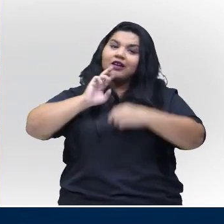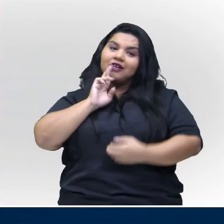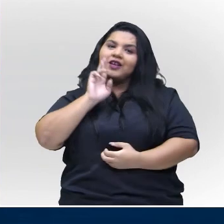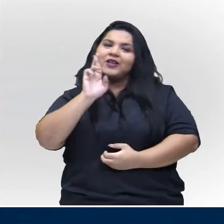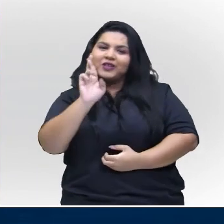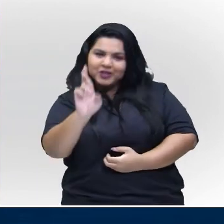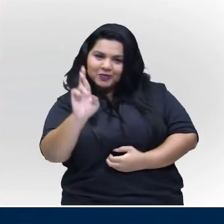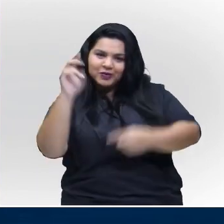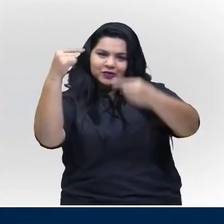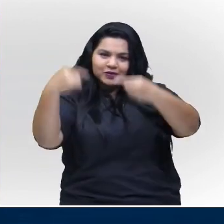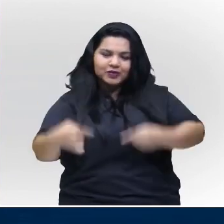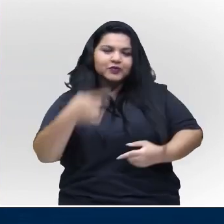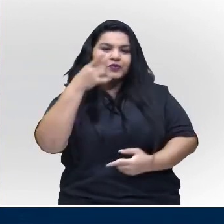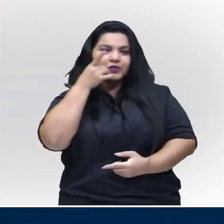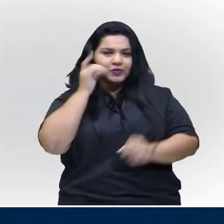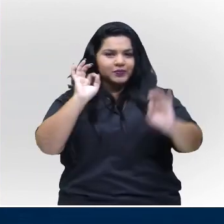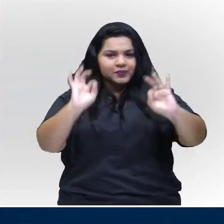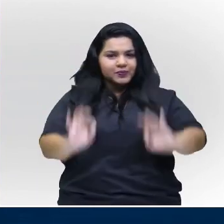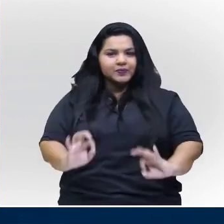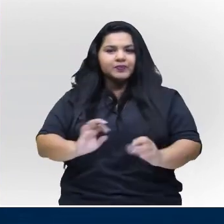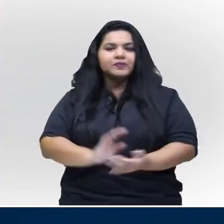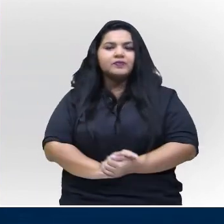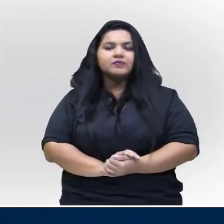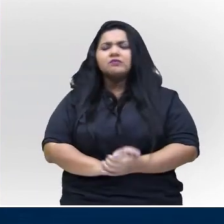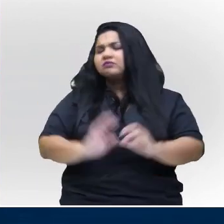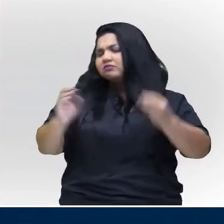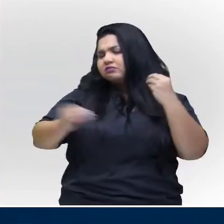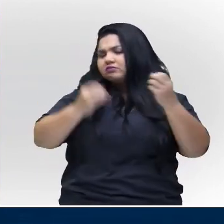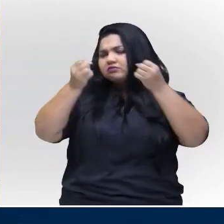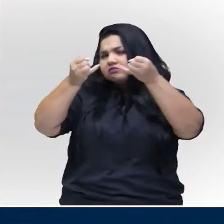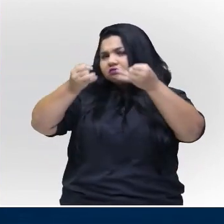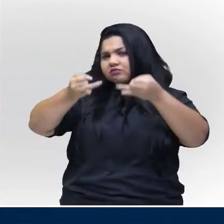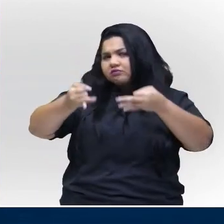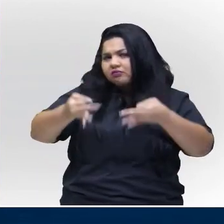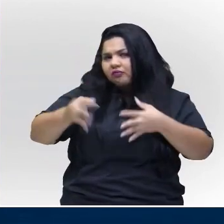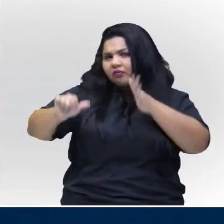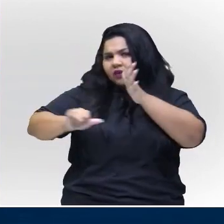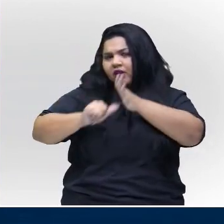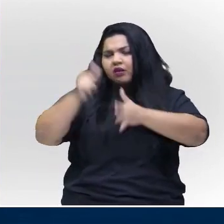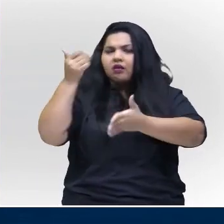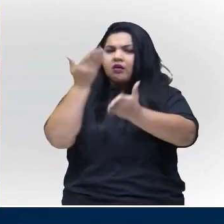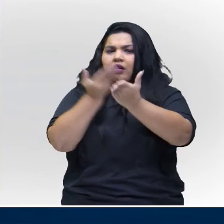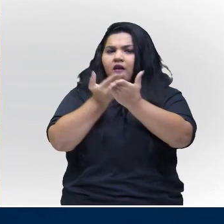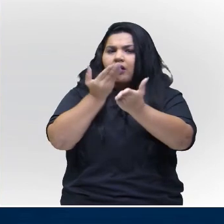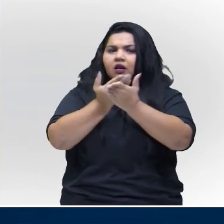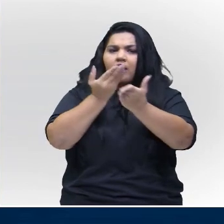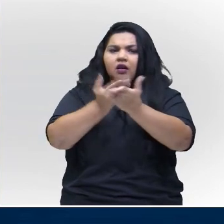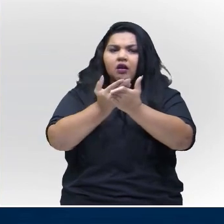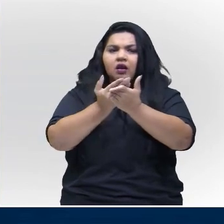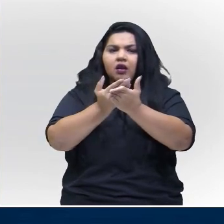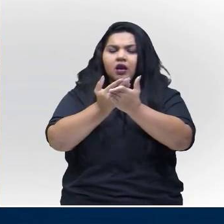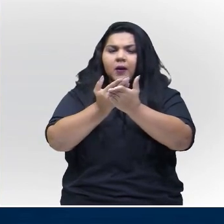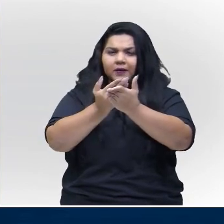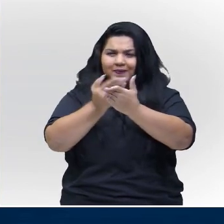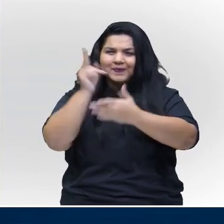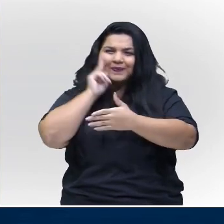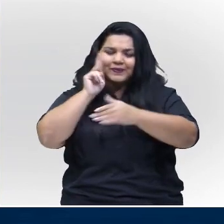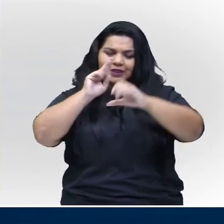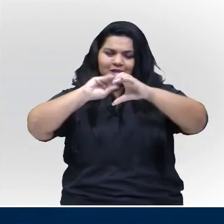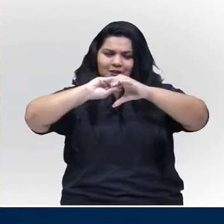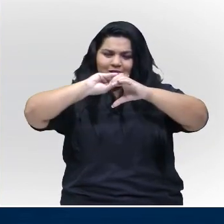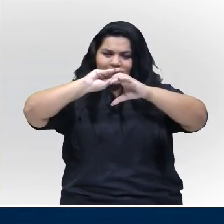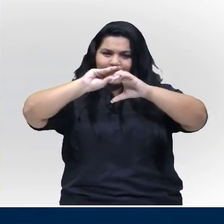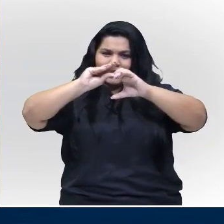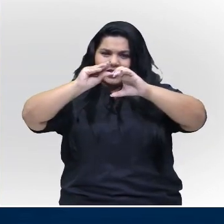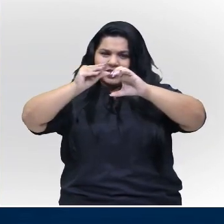nosso desafio do dia, certo? Então, como eu estava falando, na primeira aula nós falamos ali sobre a membrana plasmática, né, que